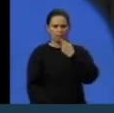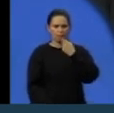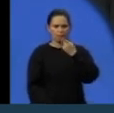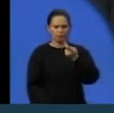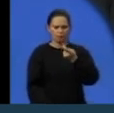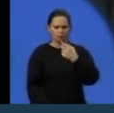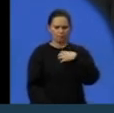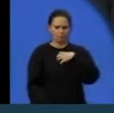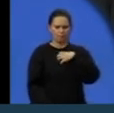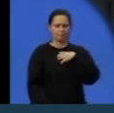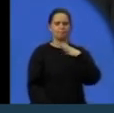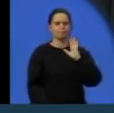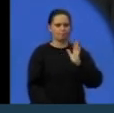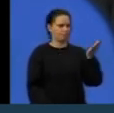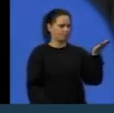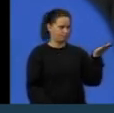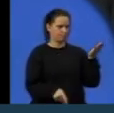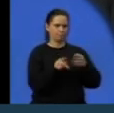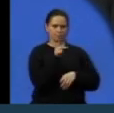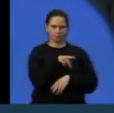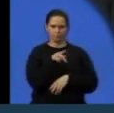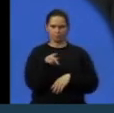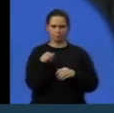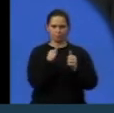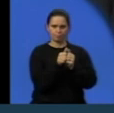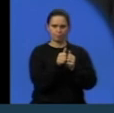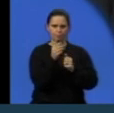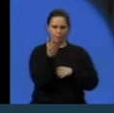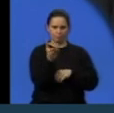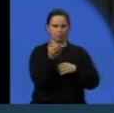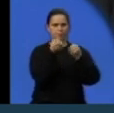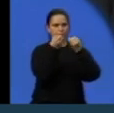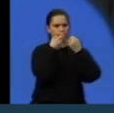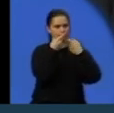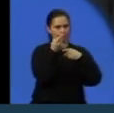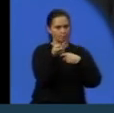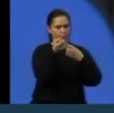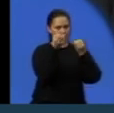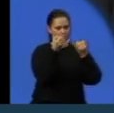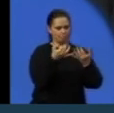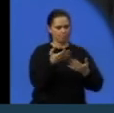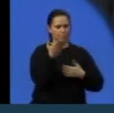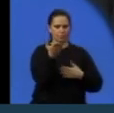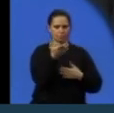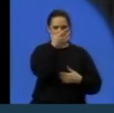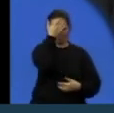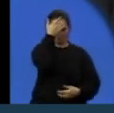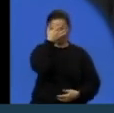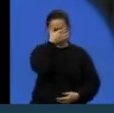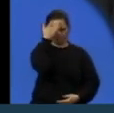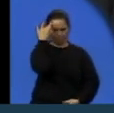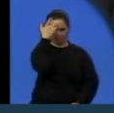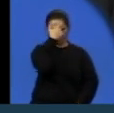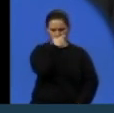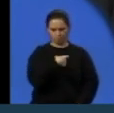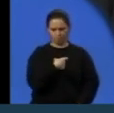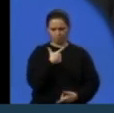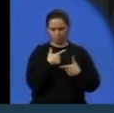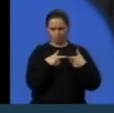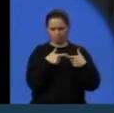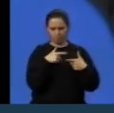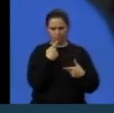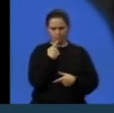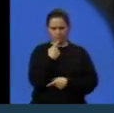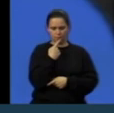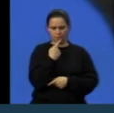mesma forma que estou aqui com você, prezado aluno, proferindo essas palavras, a pessoa ela tem um distúrbio, ela não